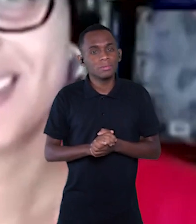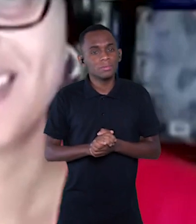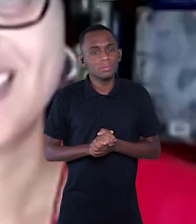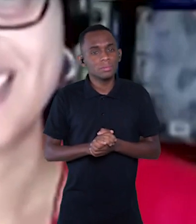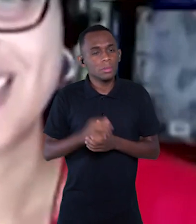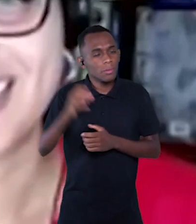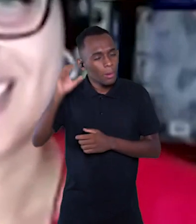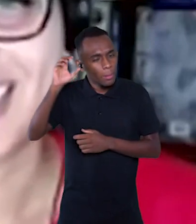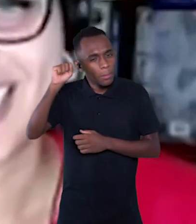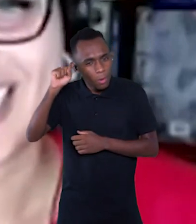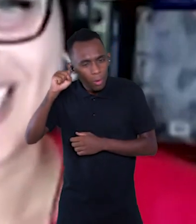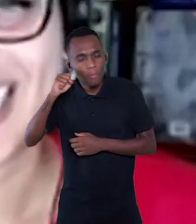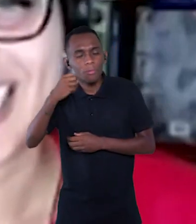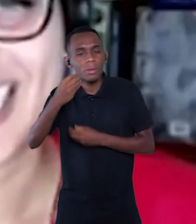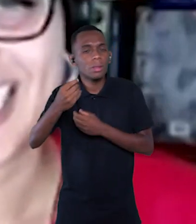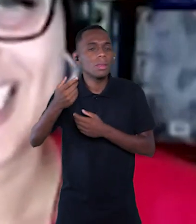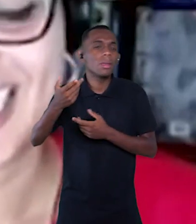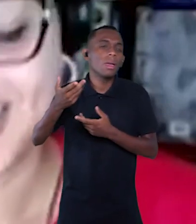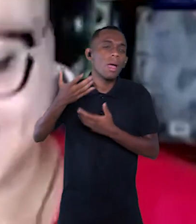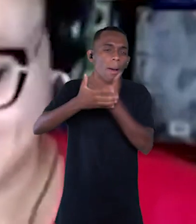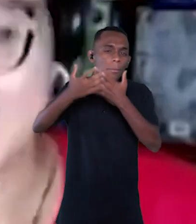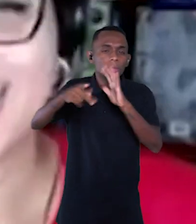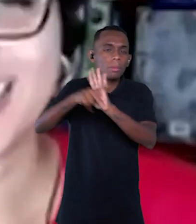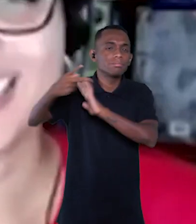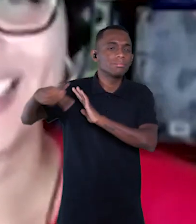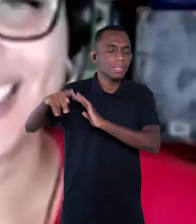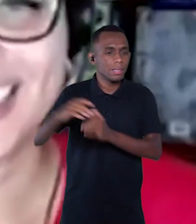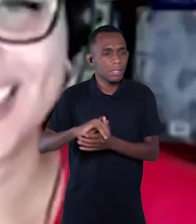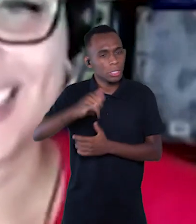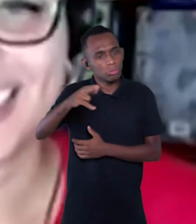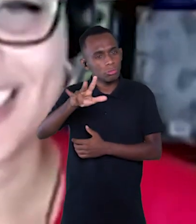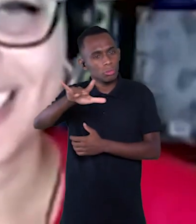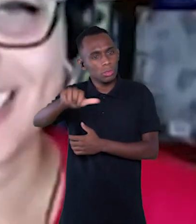curtir um pouco da música da Júlia Rocha.